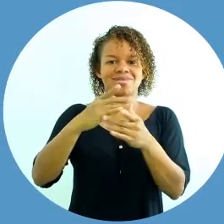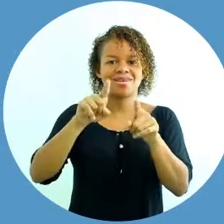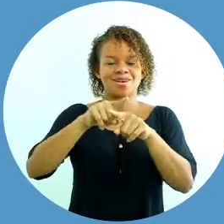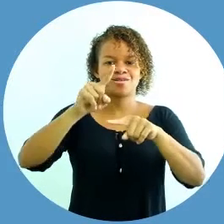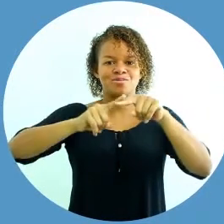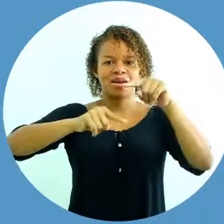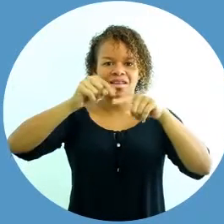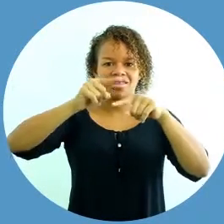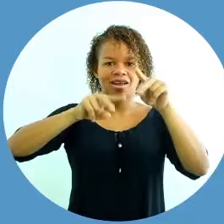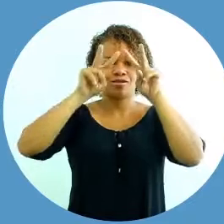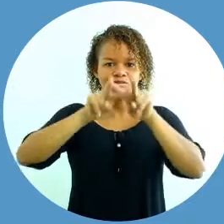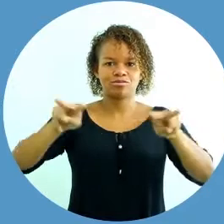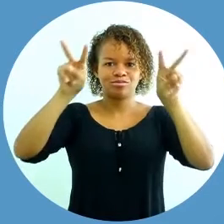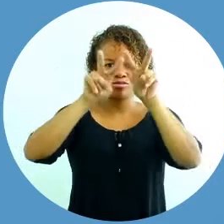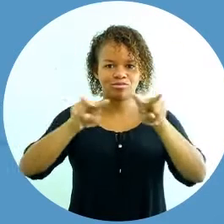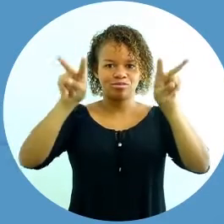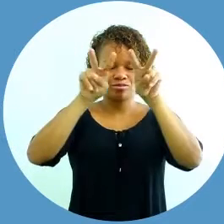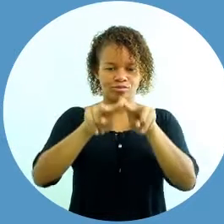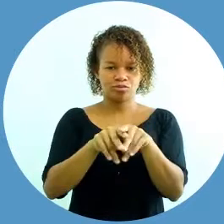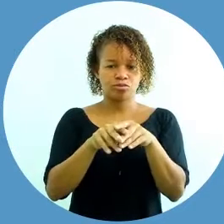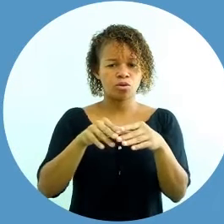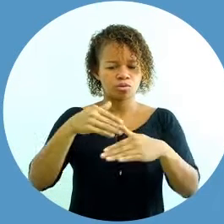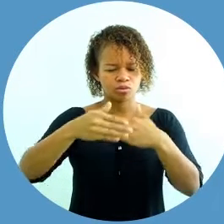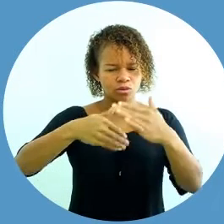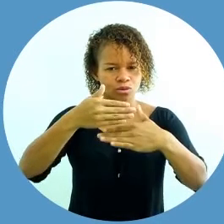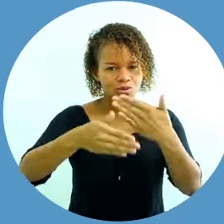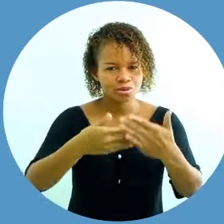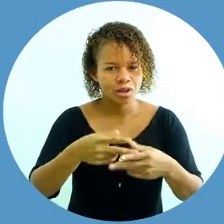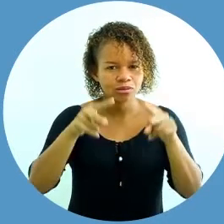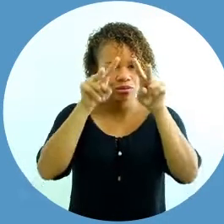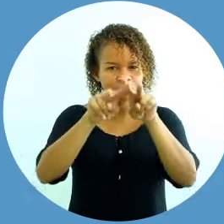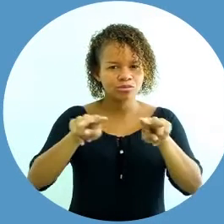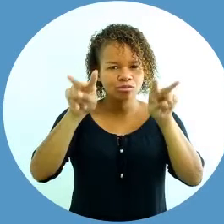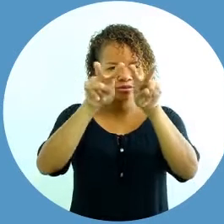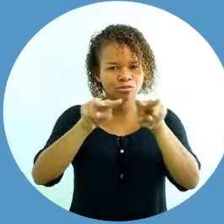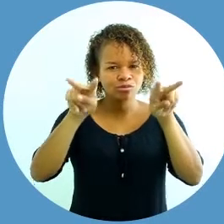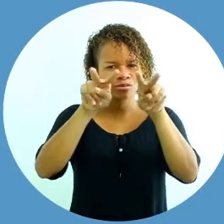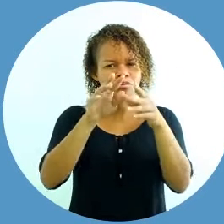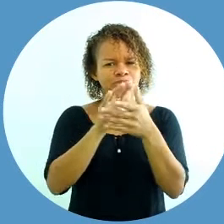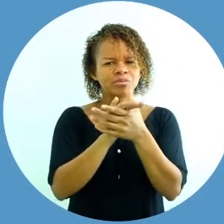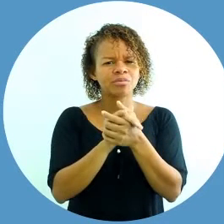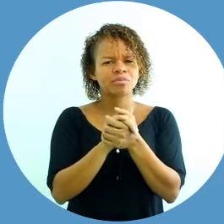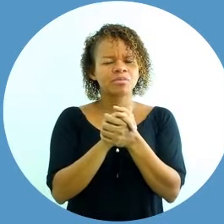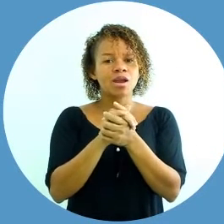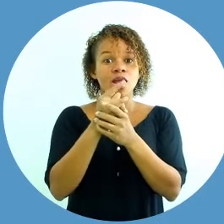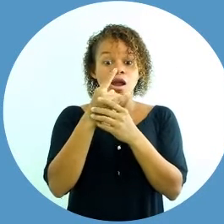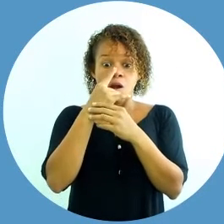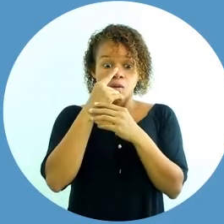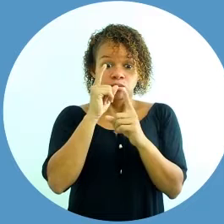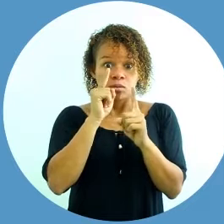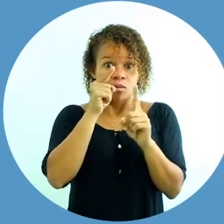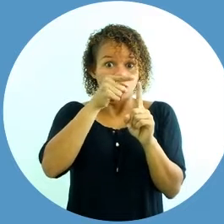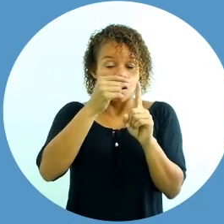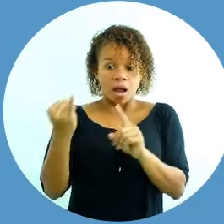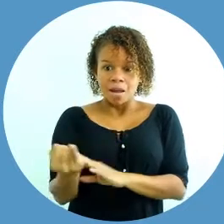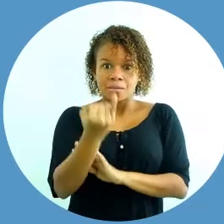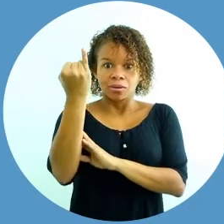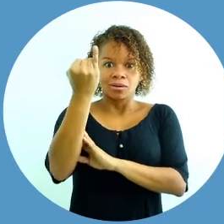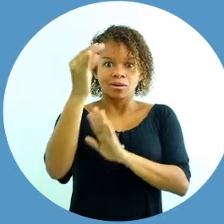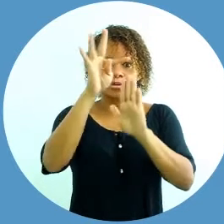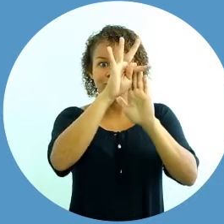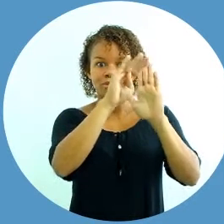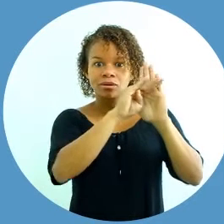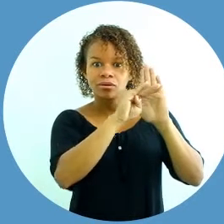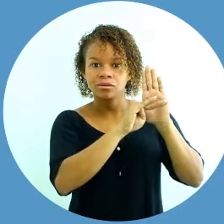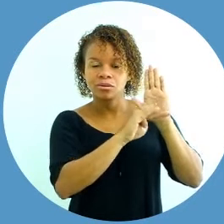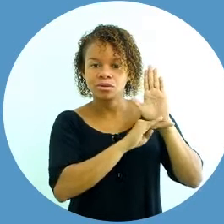produção de materiais audiovisuais. O processo de produção audiovisual é uma parte importante do planejamento que